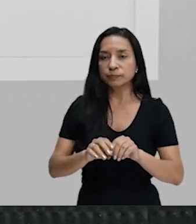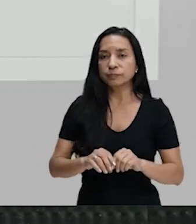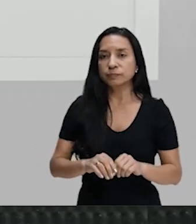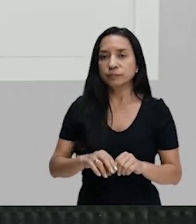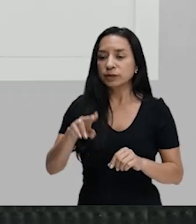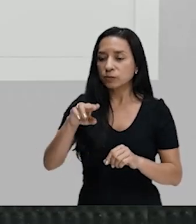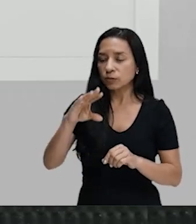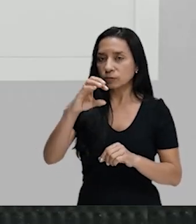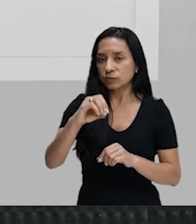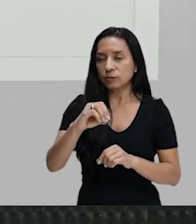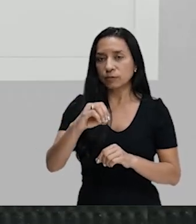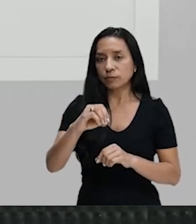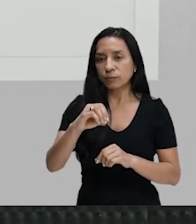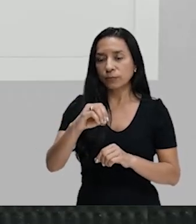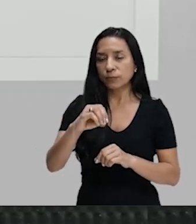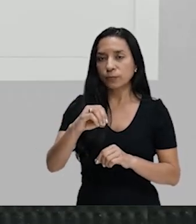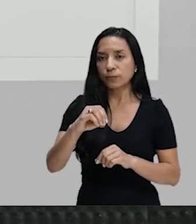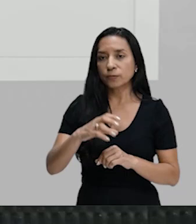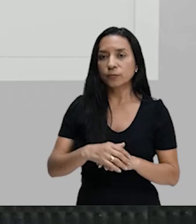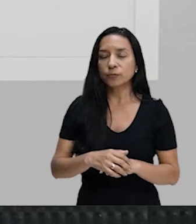é igual a zero.